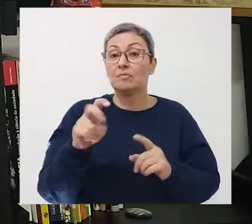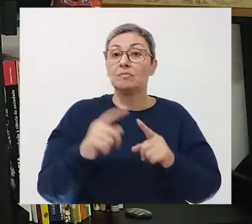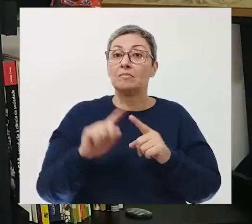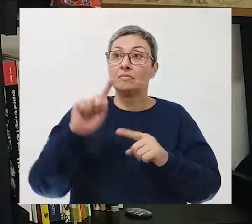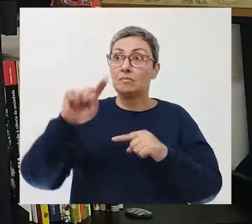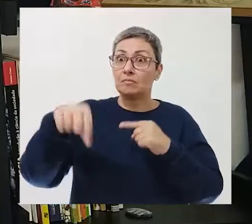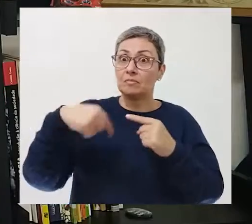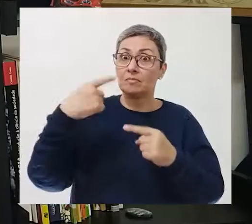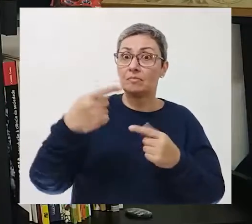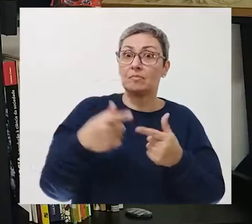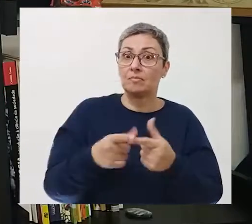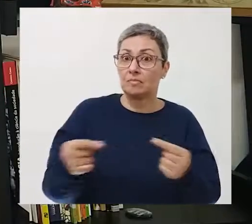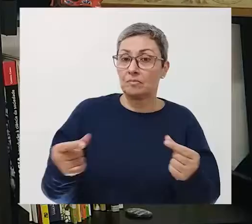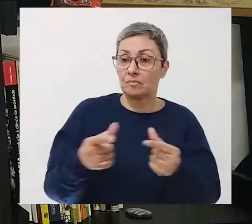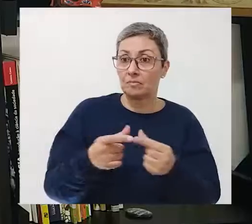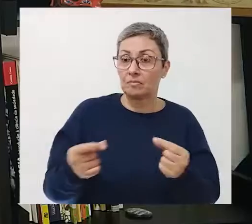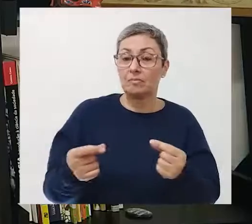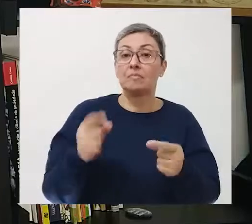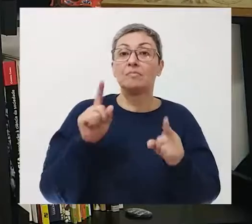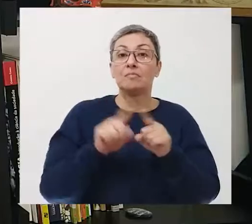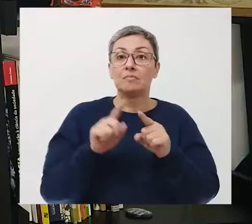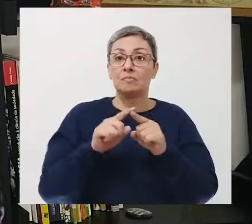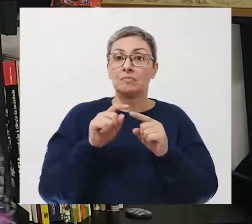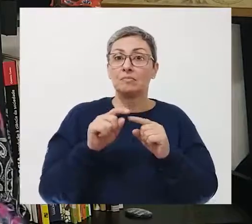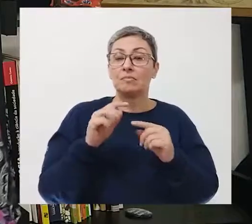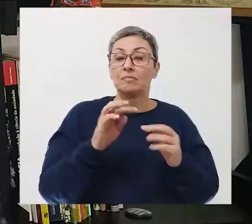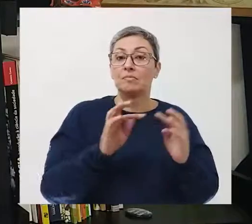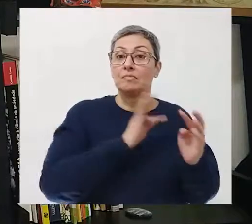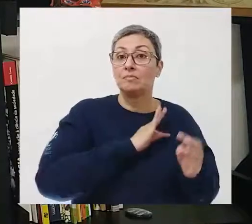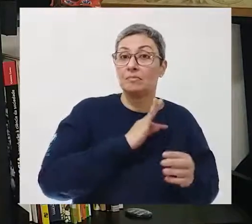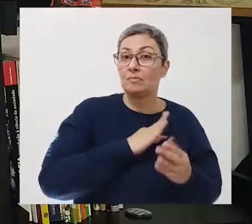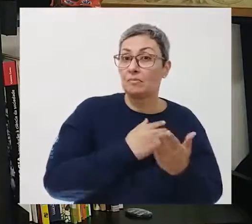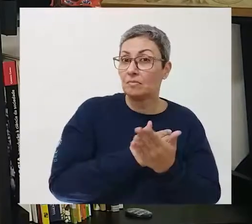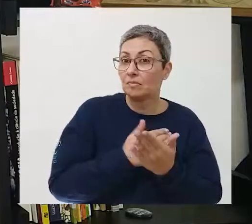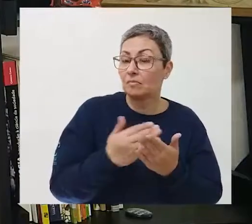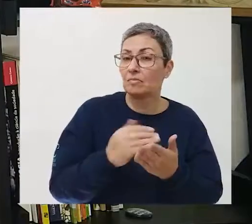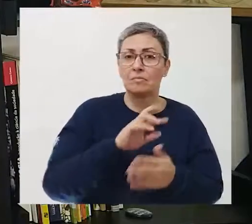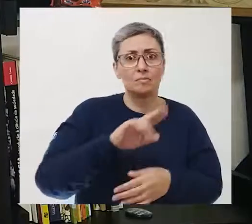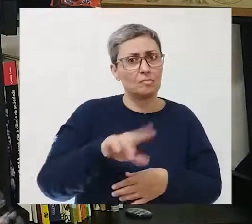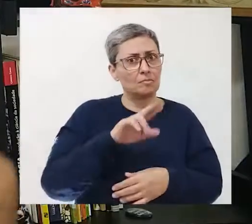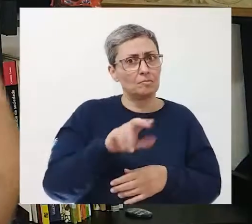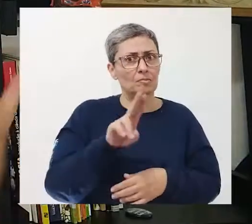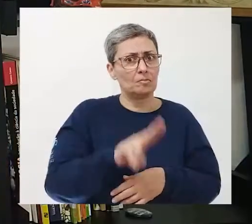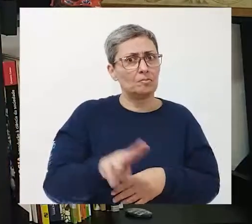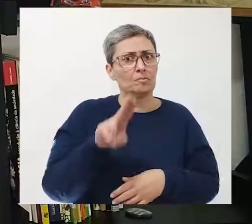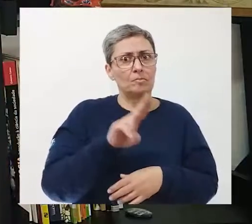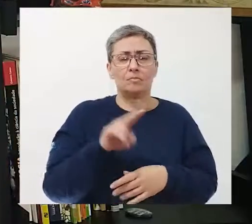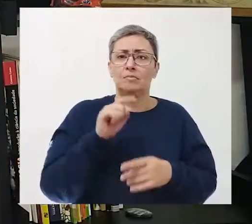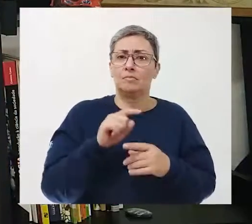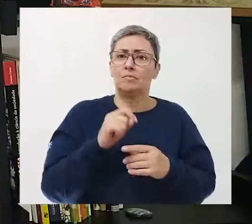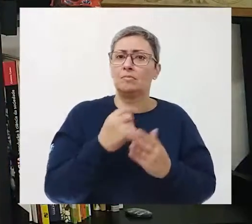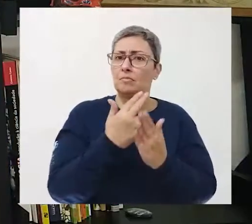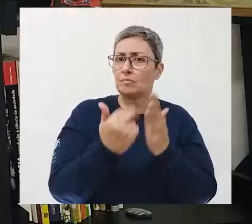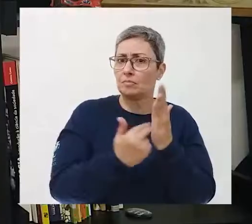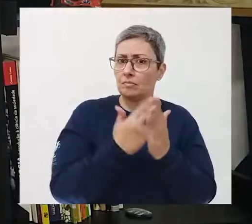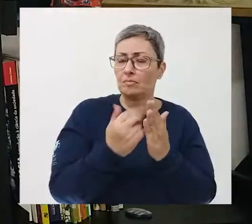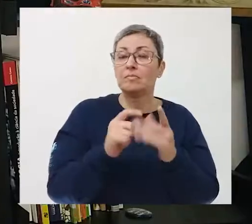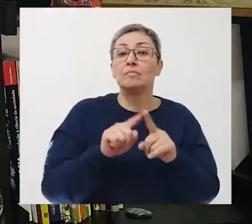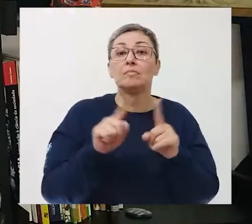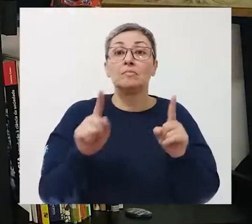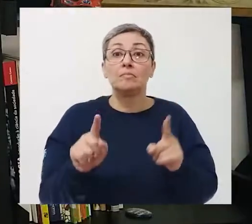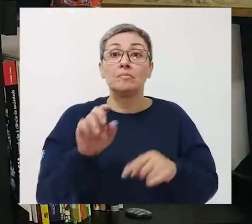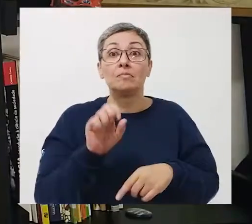o Japão, né? Essa técnica, a princípio, não era utilizada para fazer ilustrações, mas sim